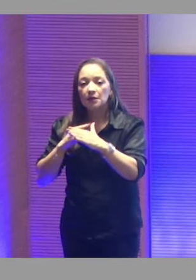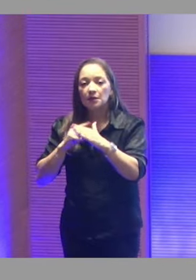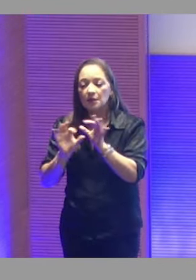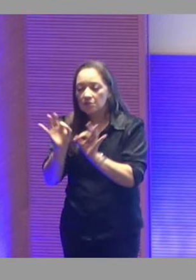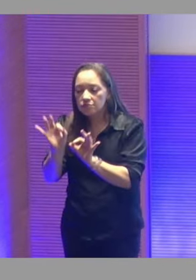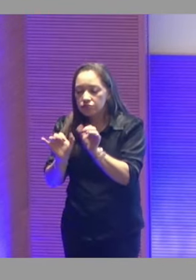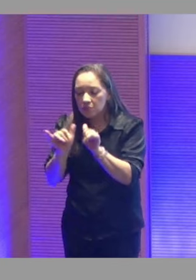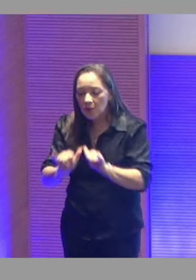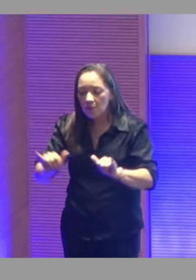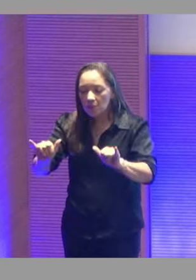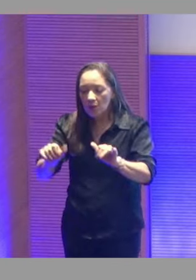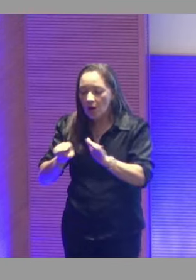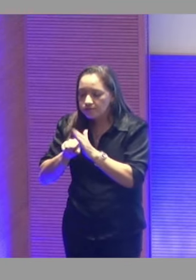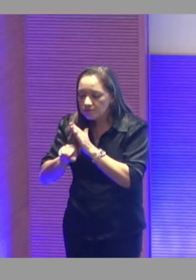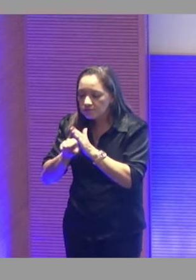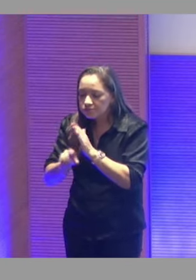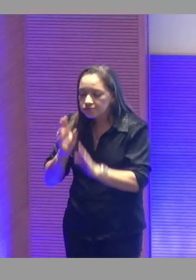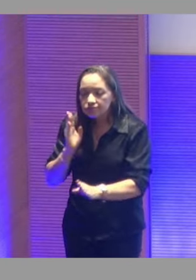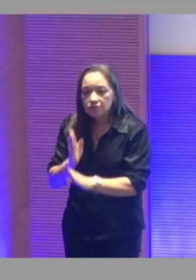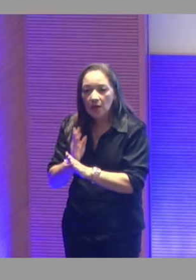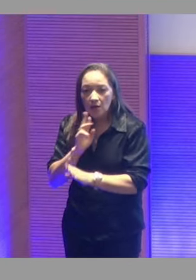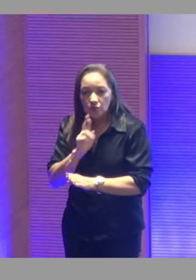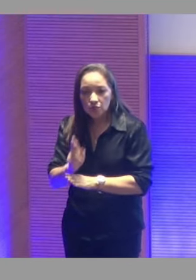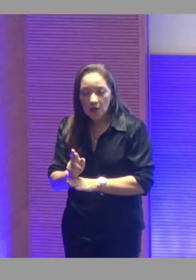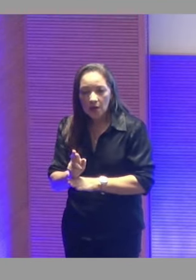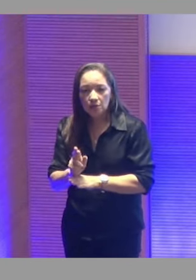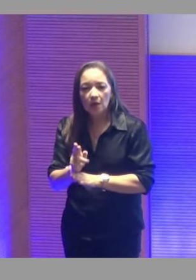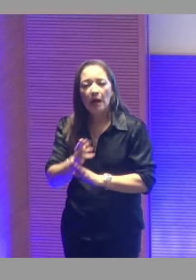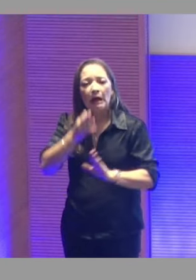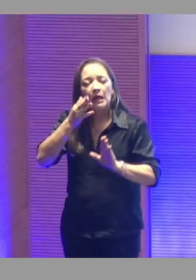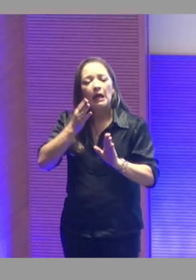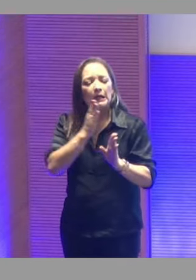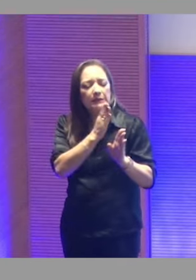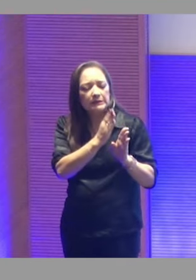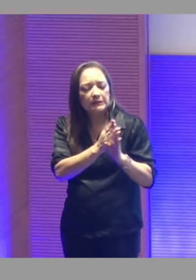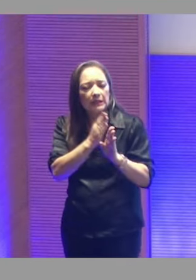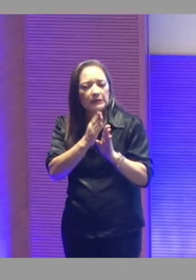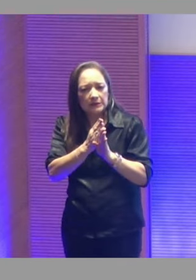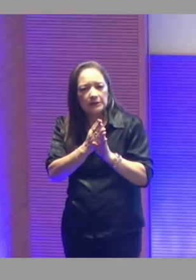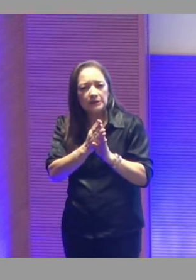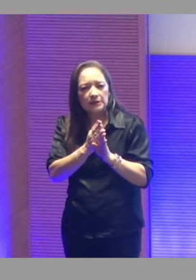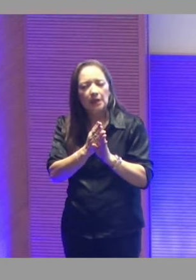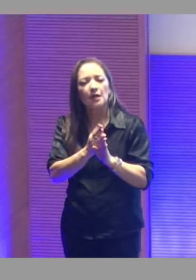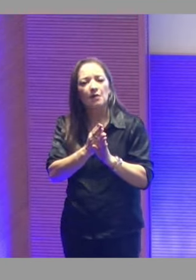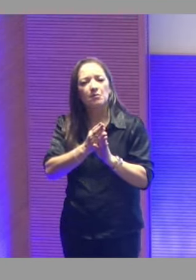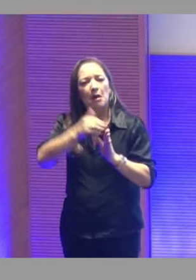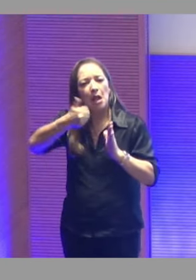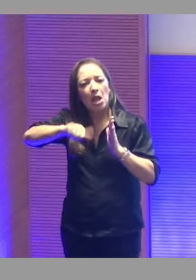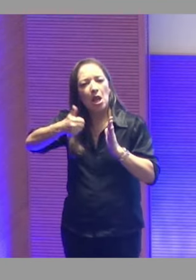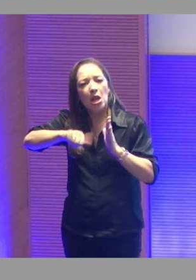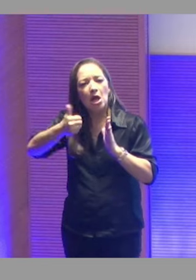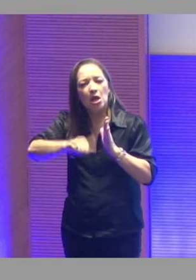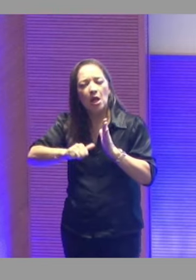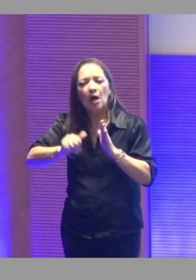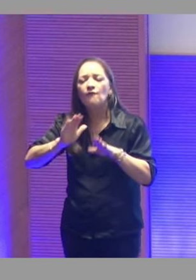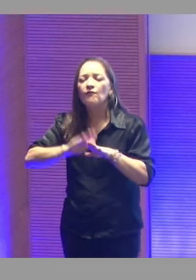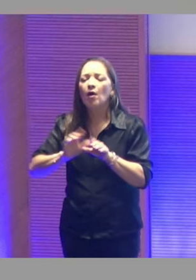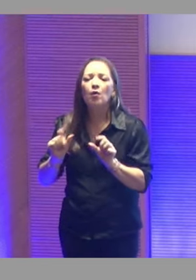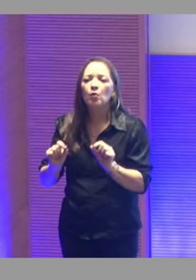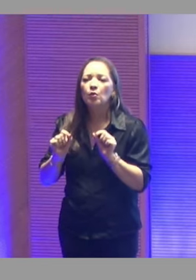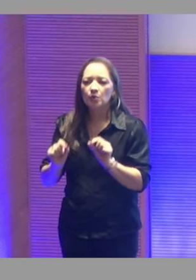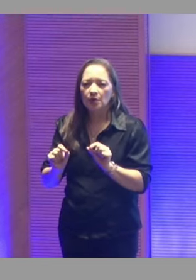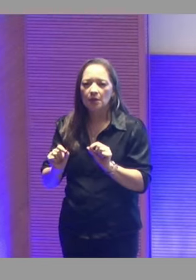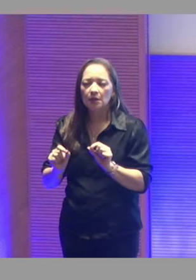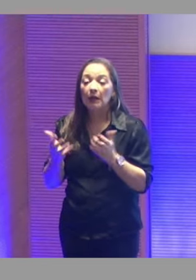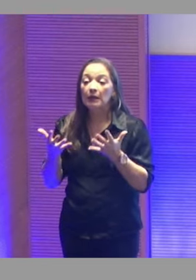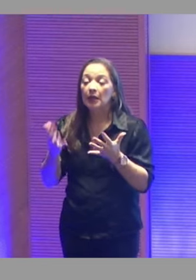e o que que as organizações têm feito com esse diagnóstico né que a gente fala que o inventário ele é um diagnóstico das emissões das organizações e a